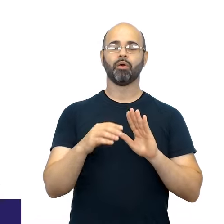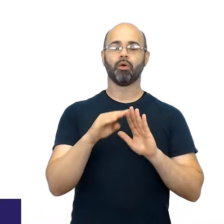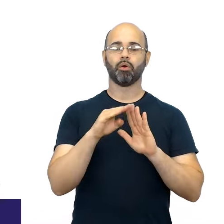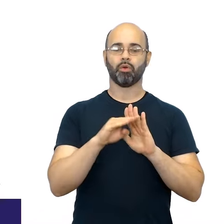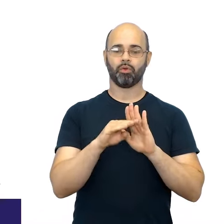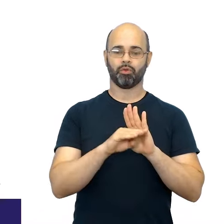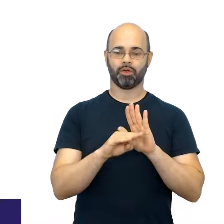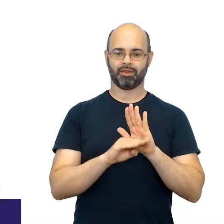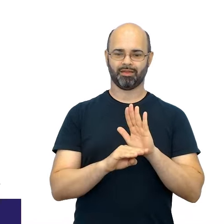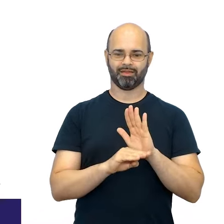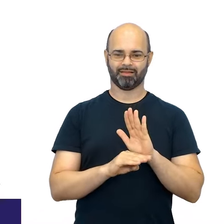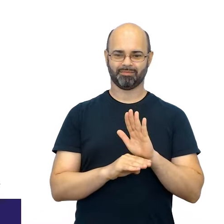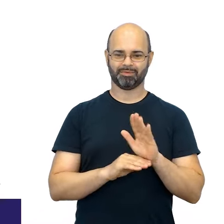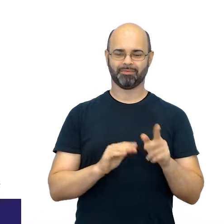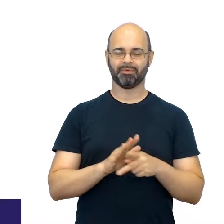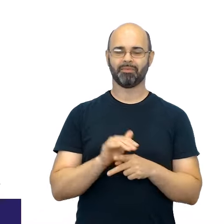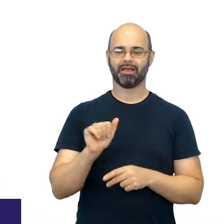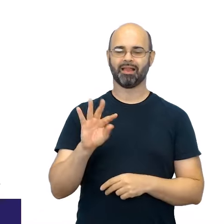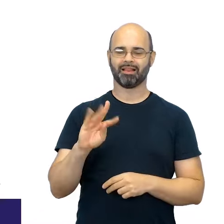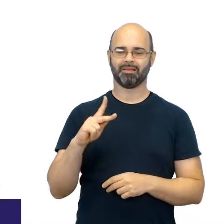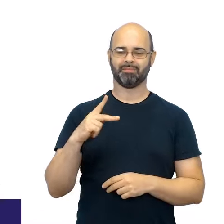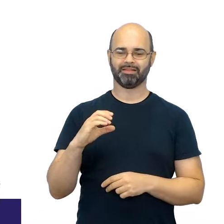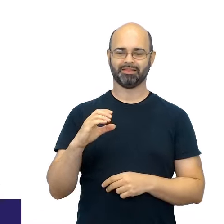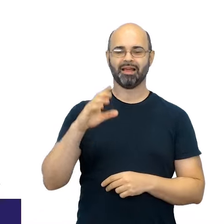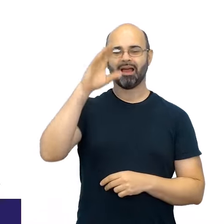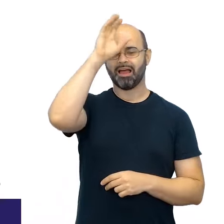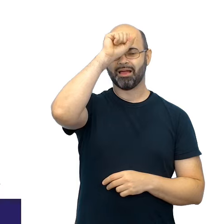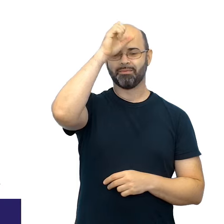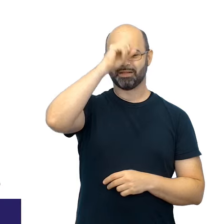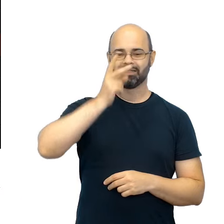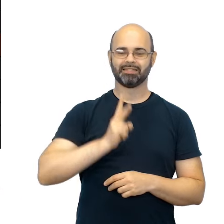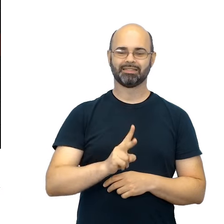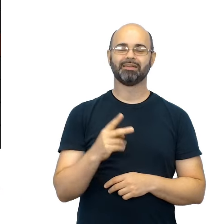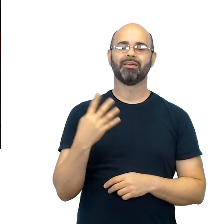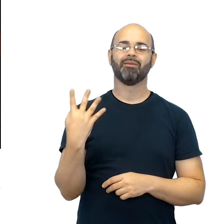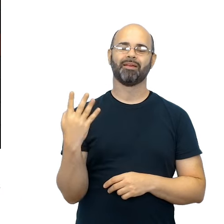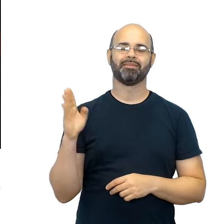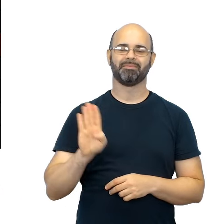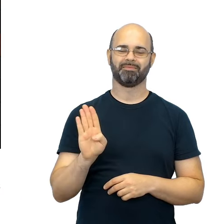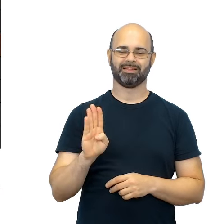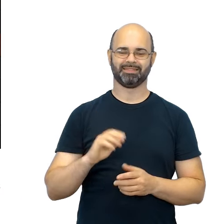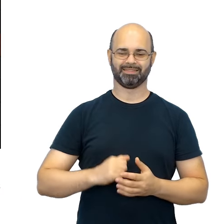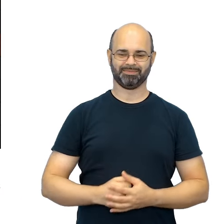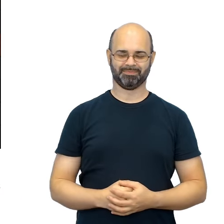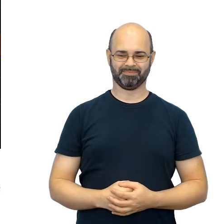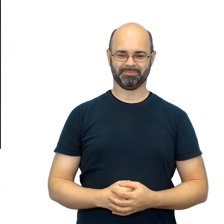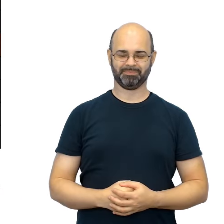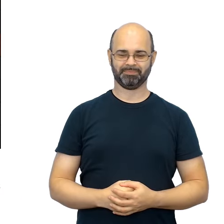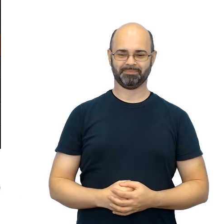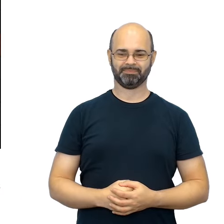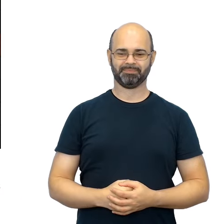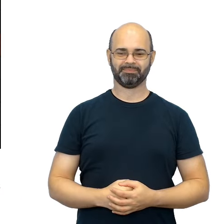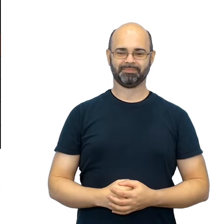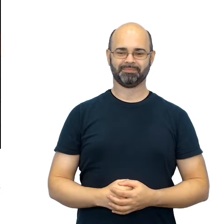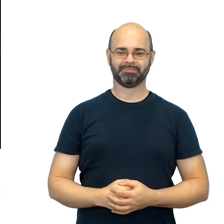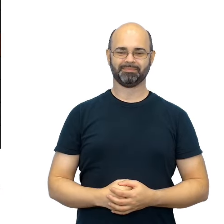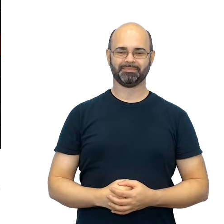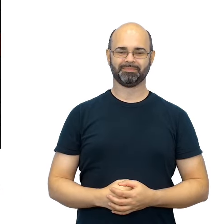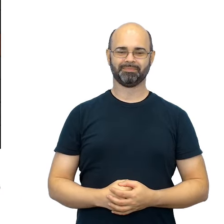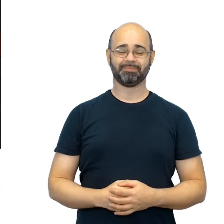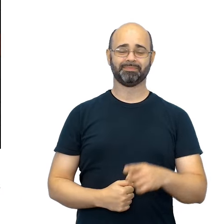formações do ATPC no material Aprender Sempre 4º bimestre. Bom, gente, aqui a gente tem